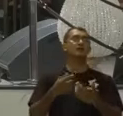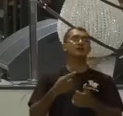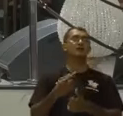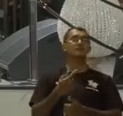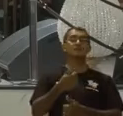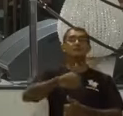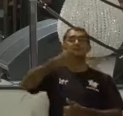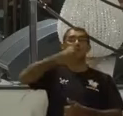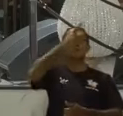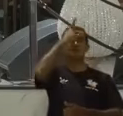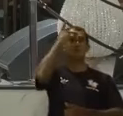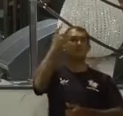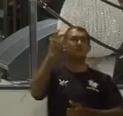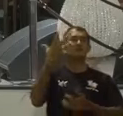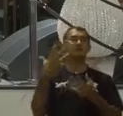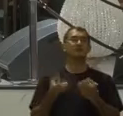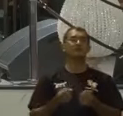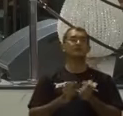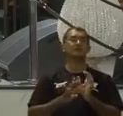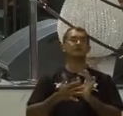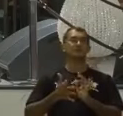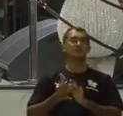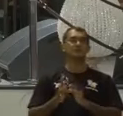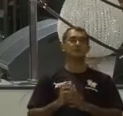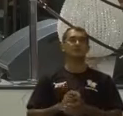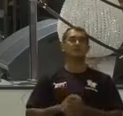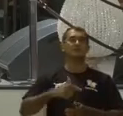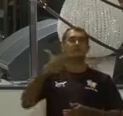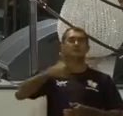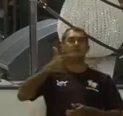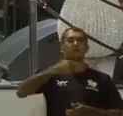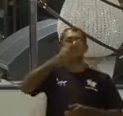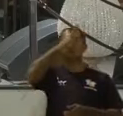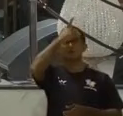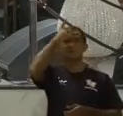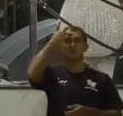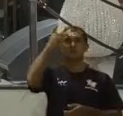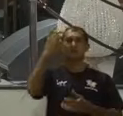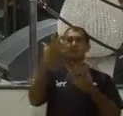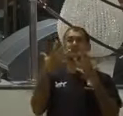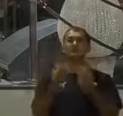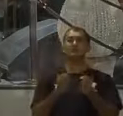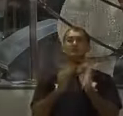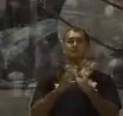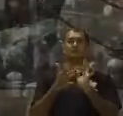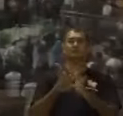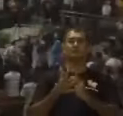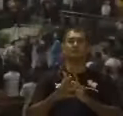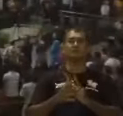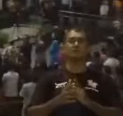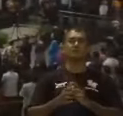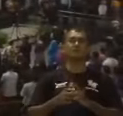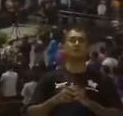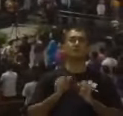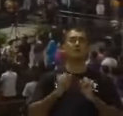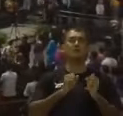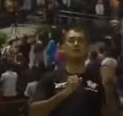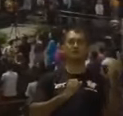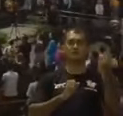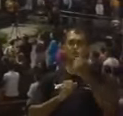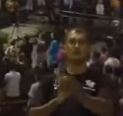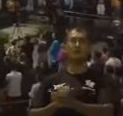primeira pessoa para Jesus. Onde está a segunda pessoa para Jesus? Pode trazê-la até o